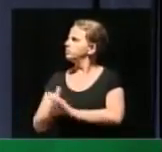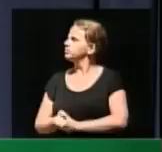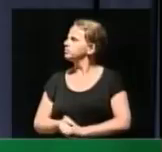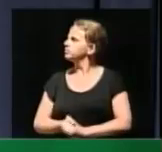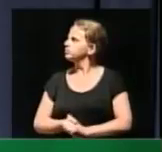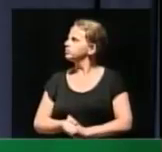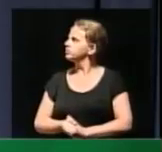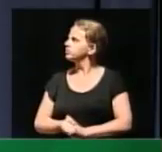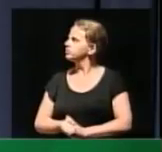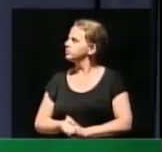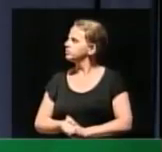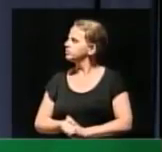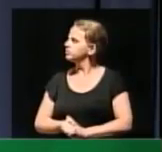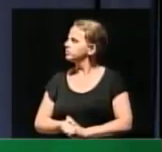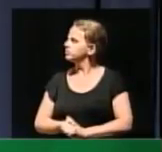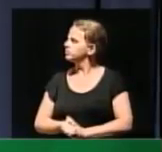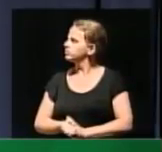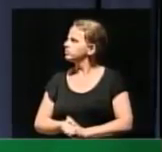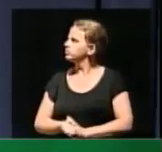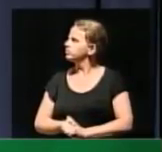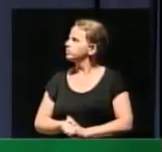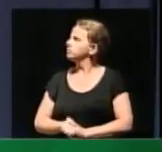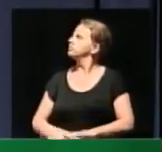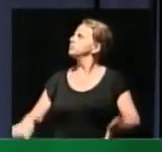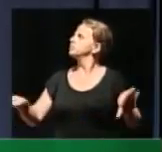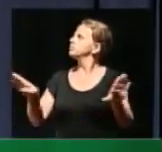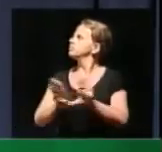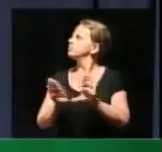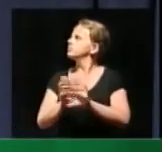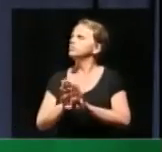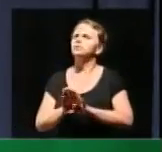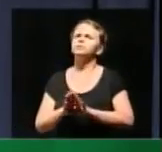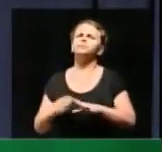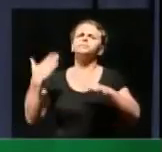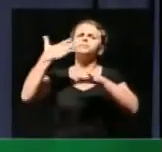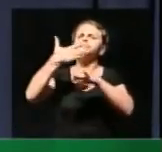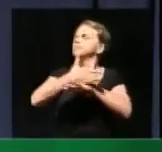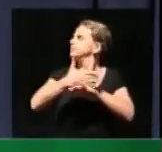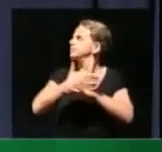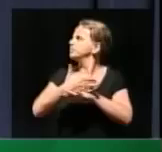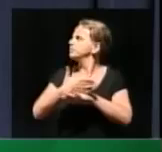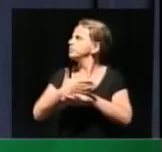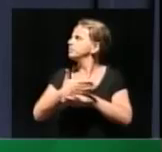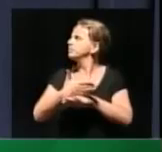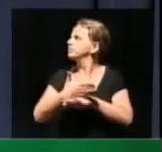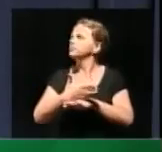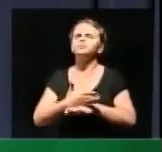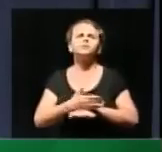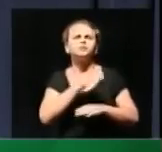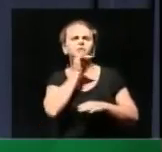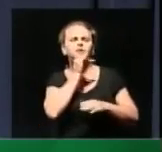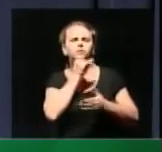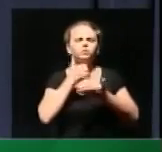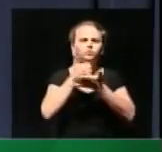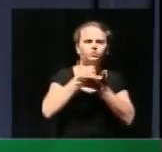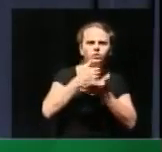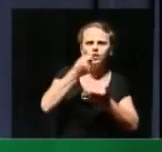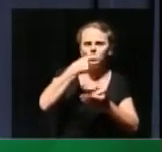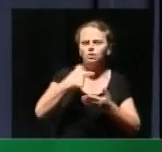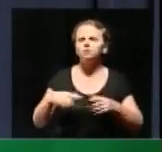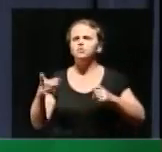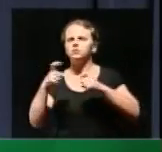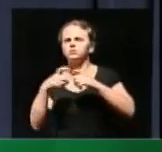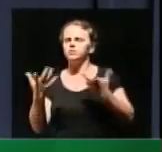E aí, as intervenções biomédicas, elas são um pouquinho diferentes, porque ela ou bloqueia a infecção, ou ela diminui